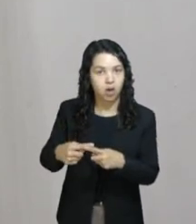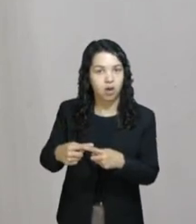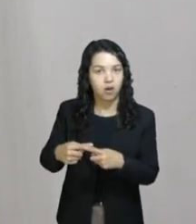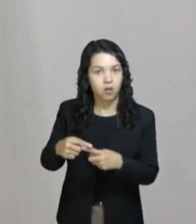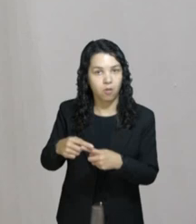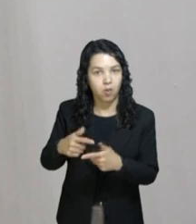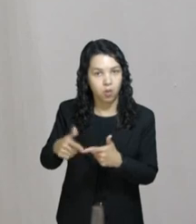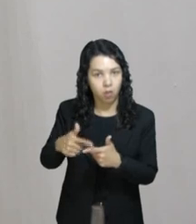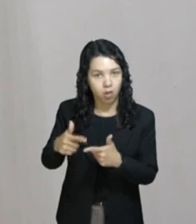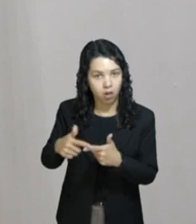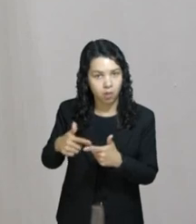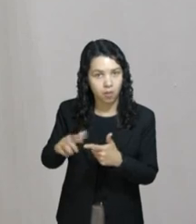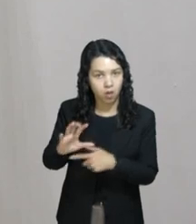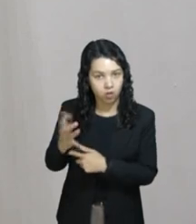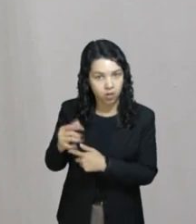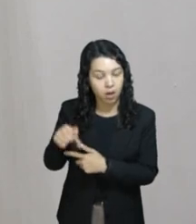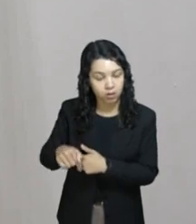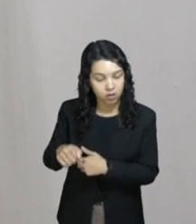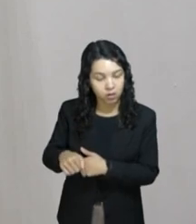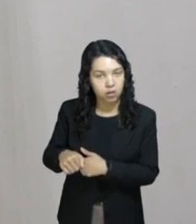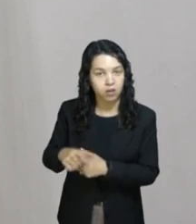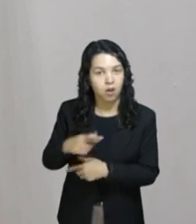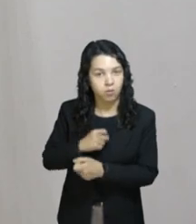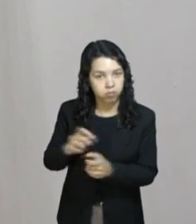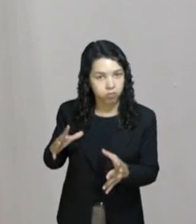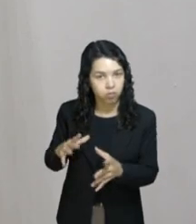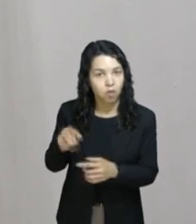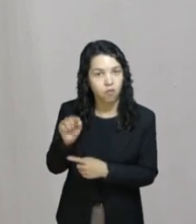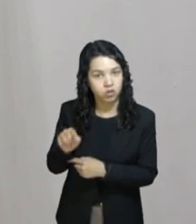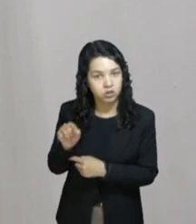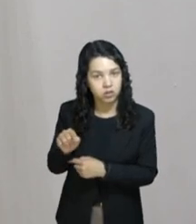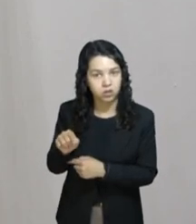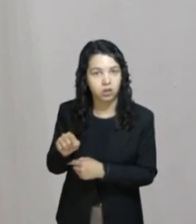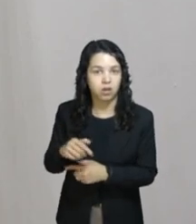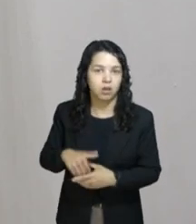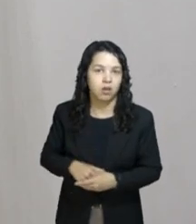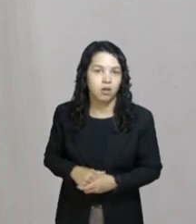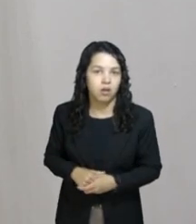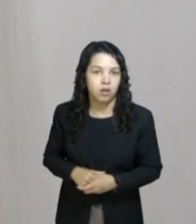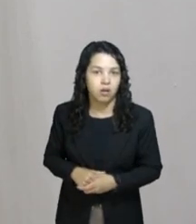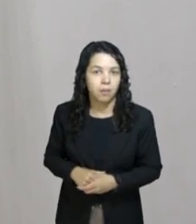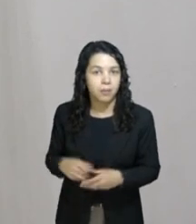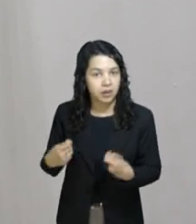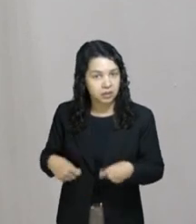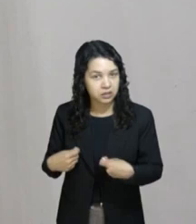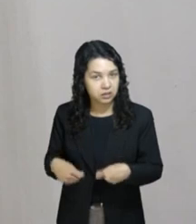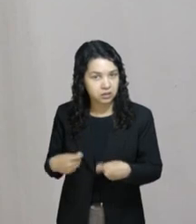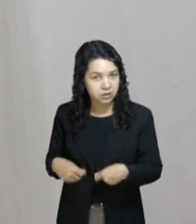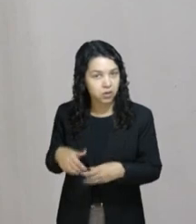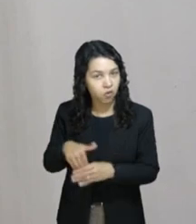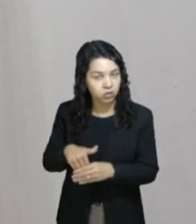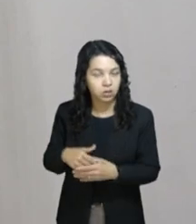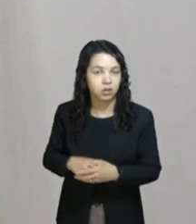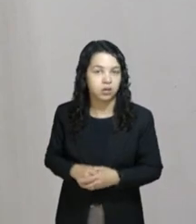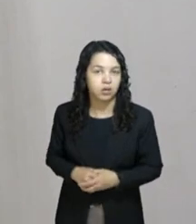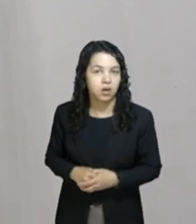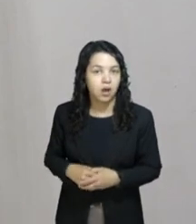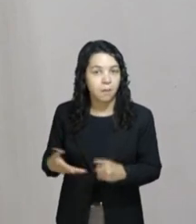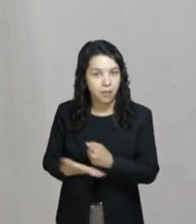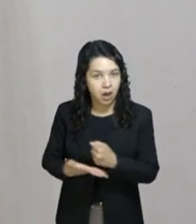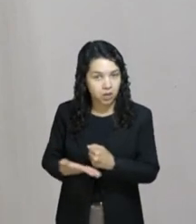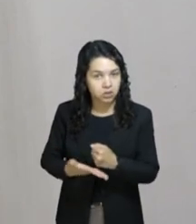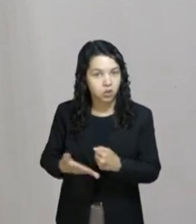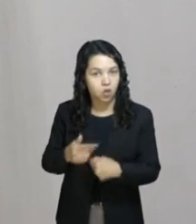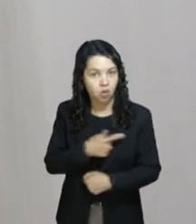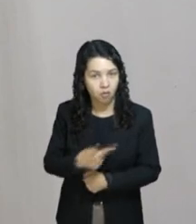que as coisas estão quando aperta o galo é o dedinho no voto ali que o parlamentar tem que fazer então são bases de governo defendo